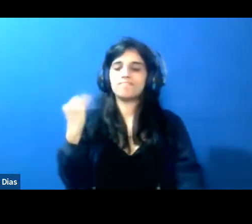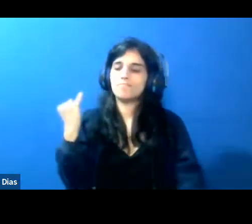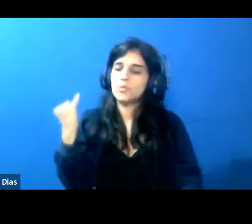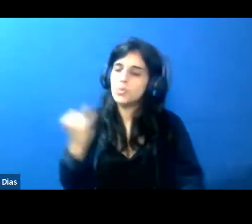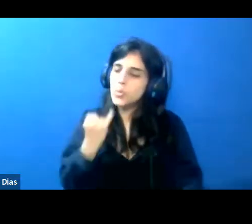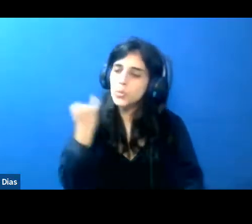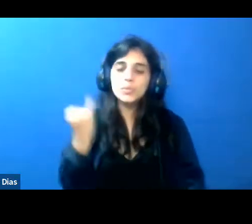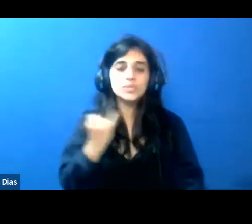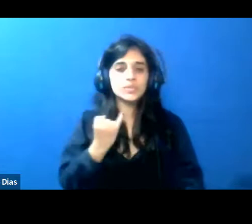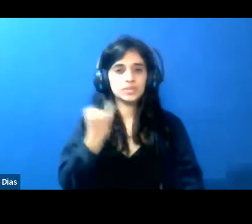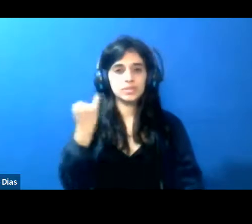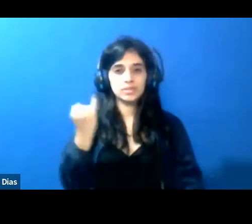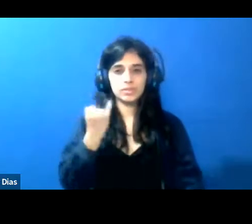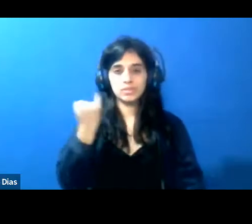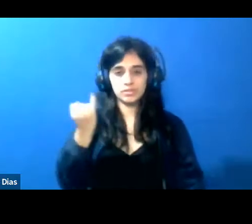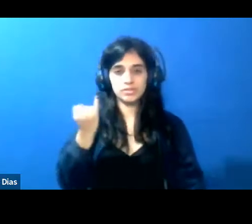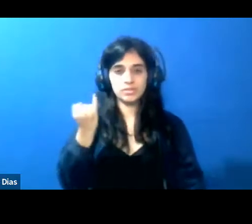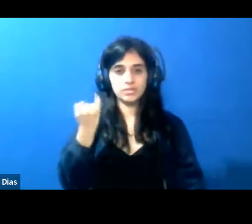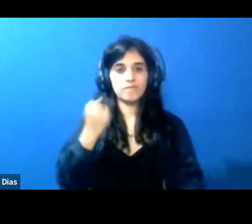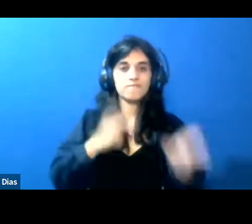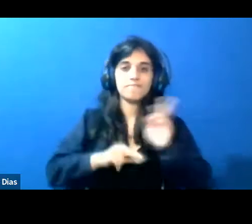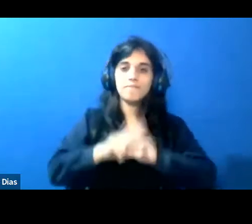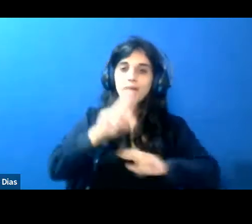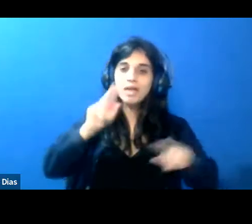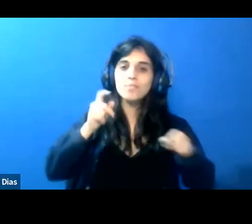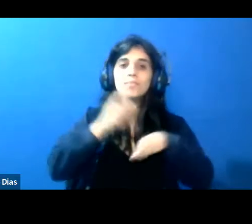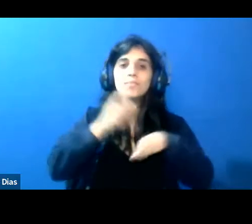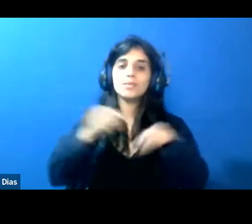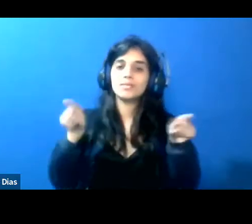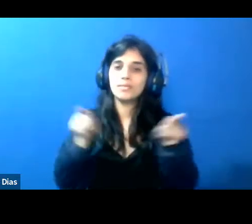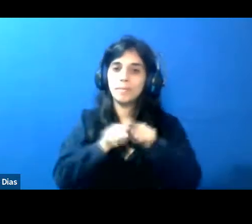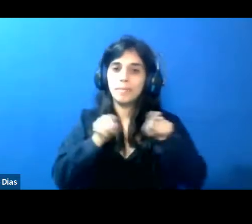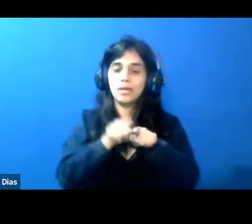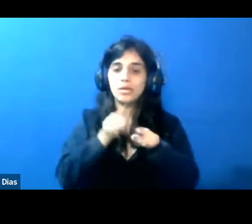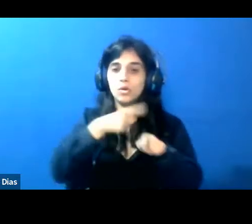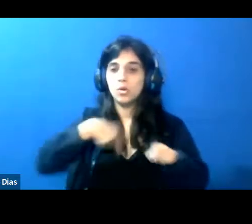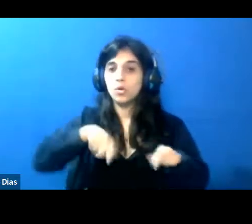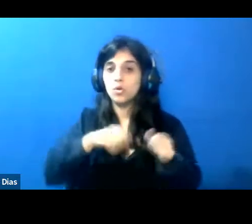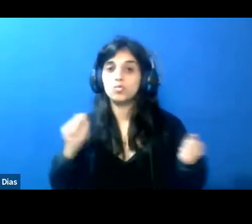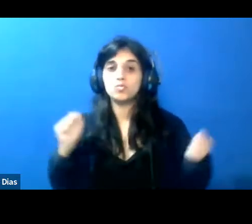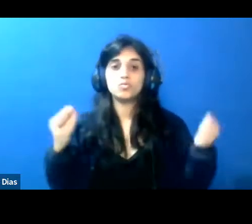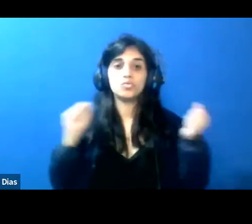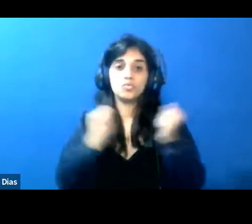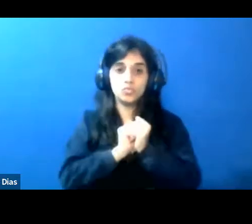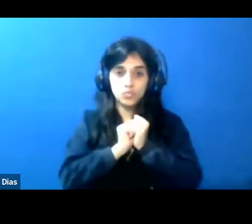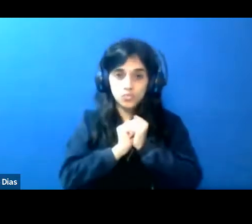nesse momento, ou em todos os momentos, né, a gente está junto,